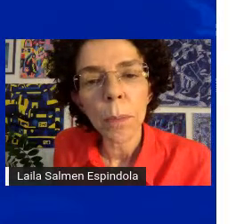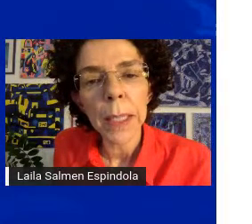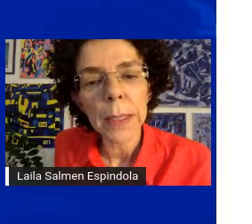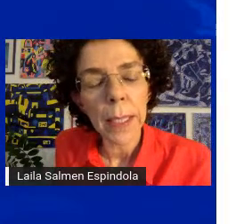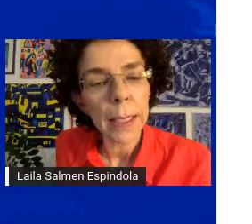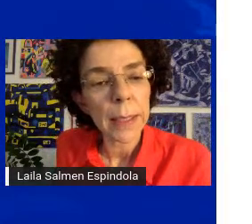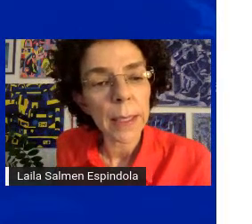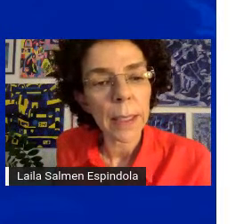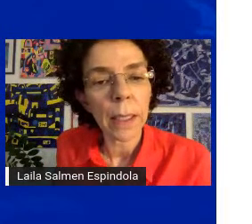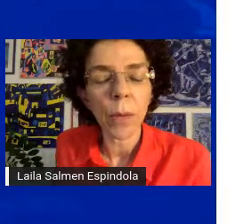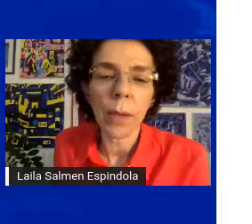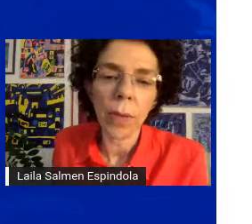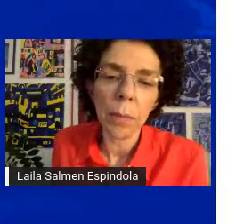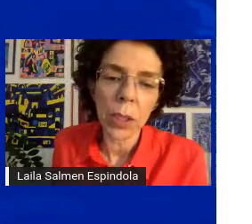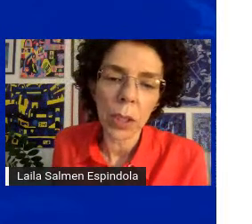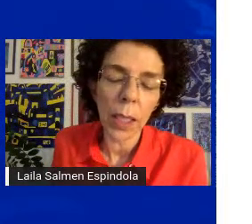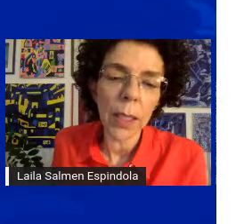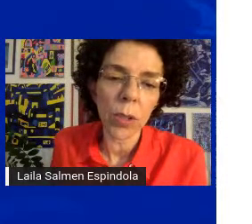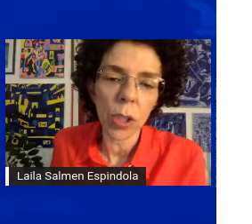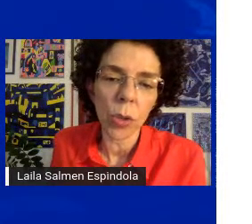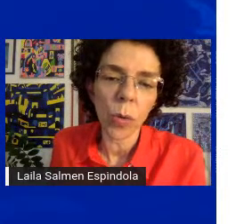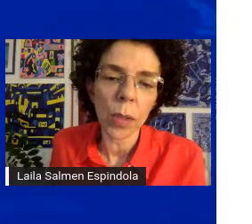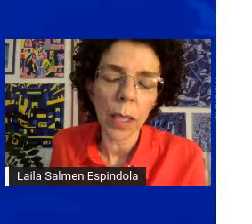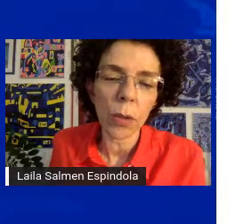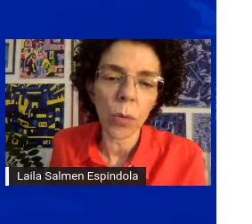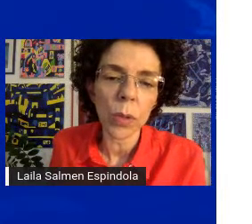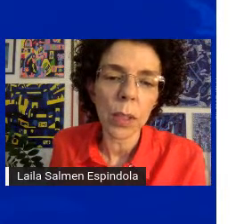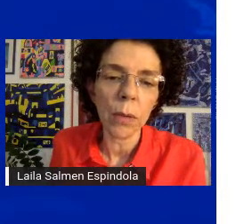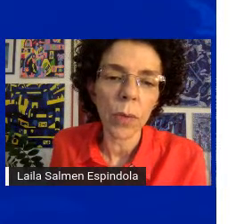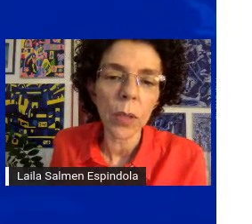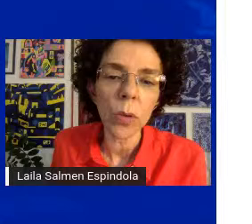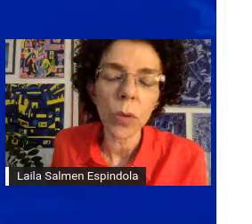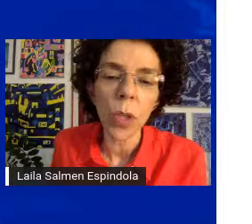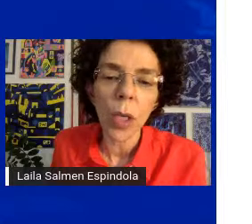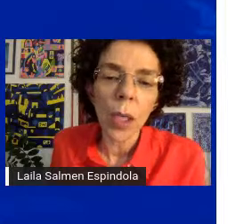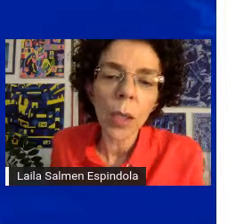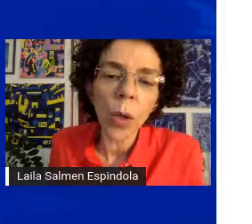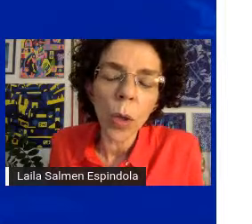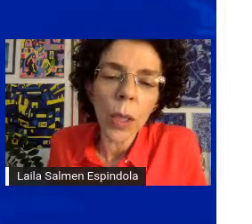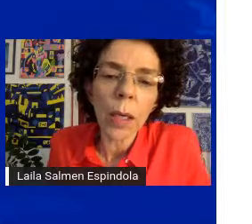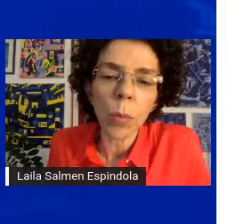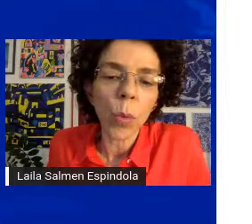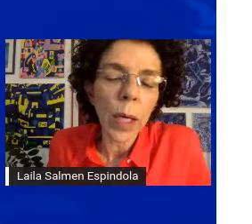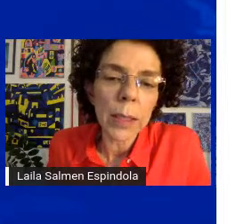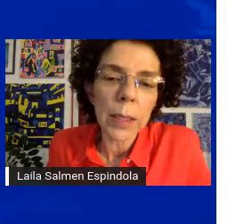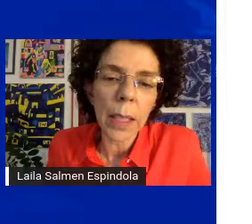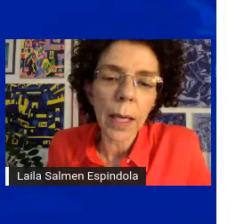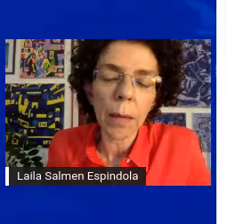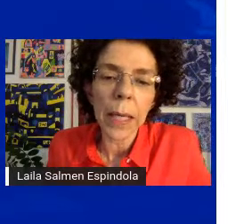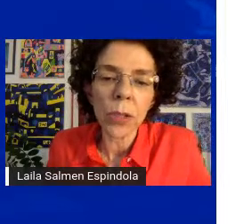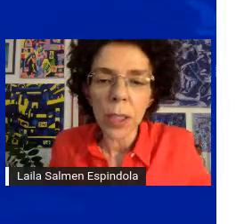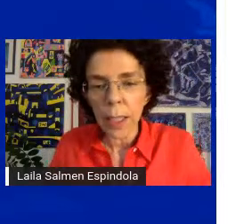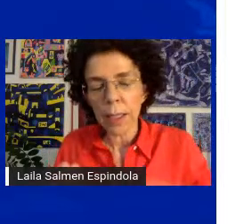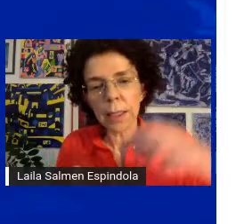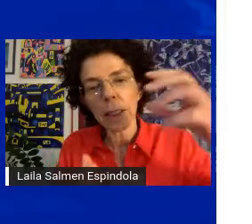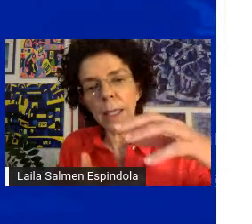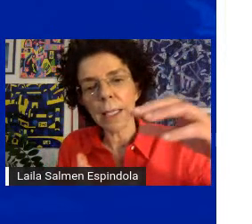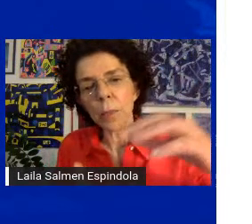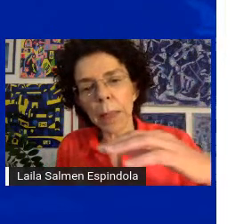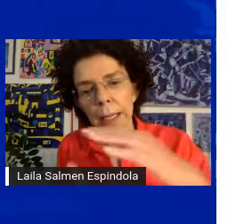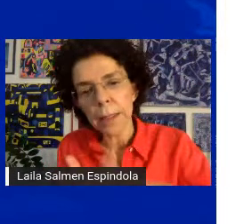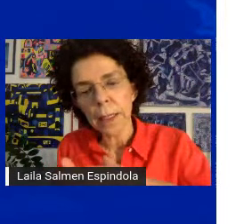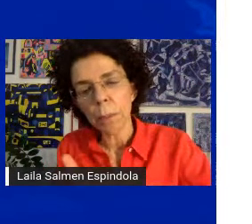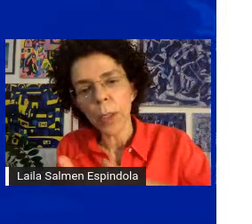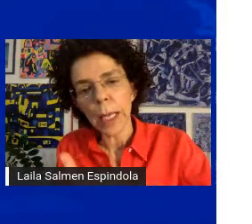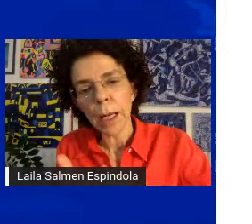de uma empresa nascida na UFMG, que a gente contratou os serviços e colocamos. Essa armadilha, ela tem